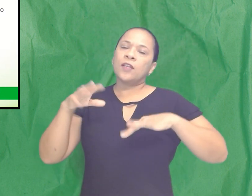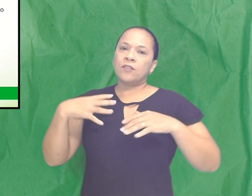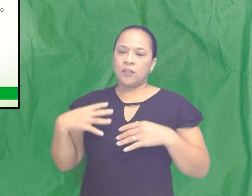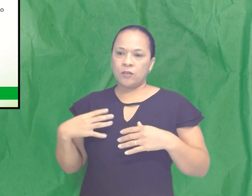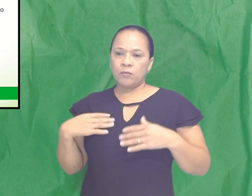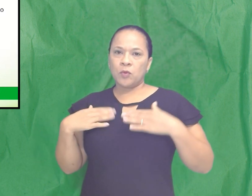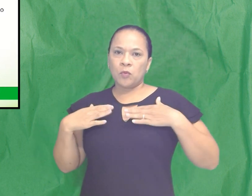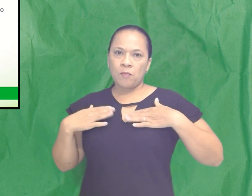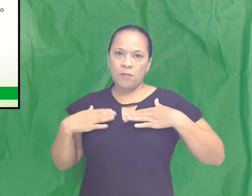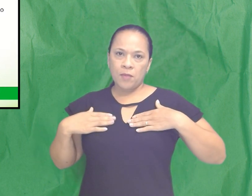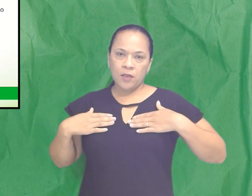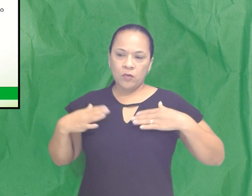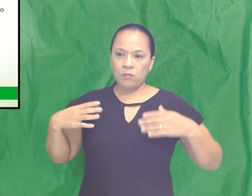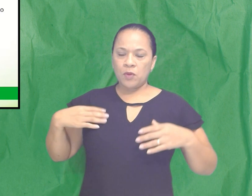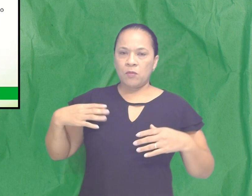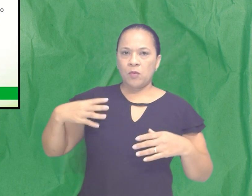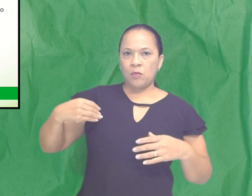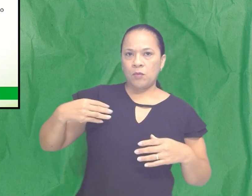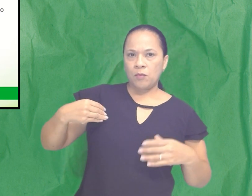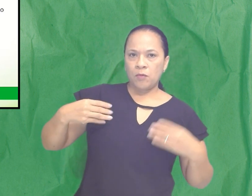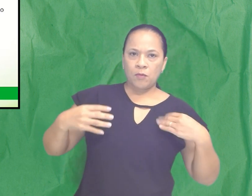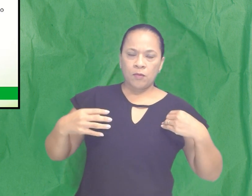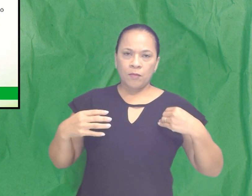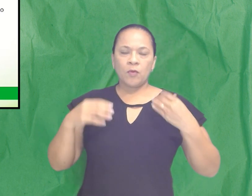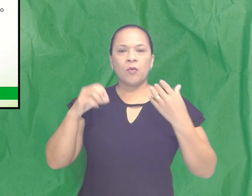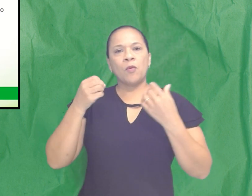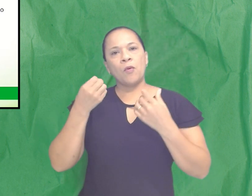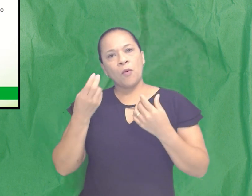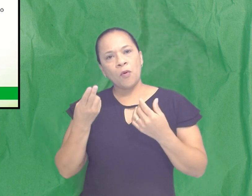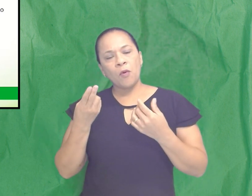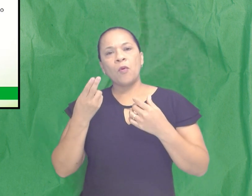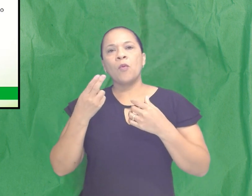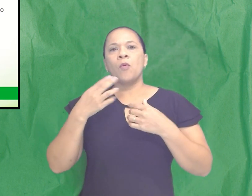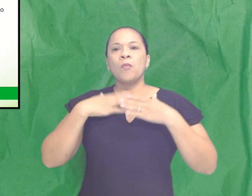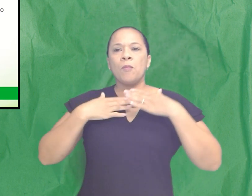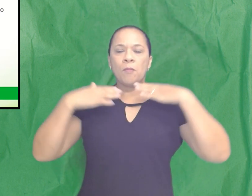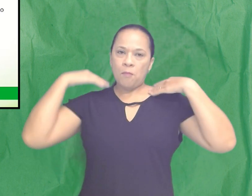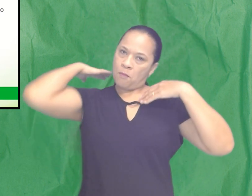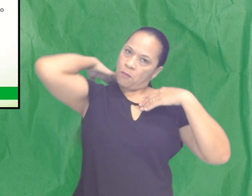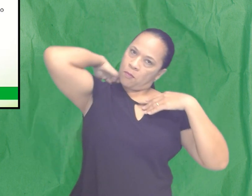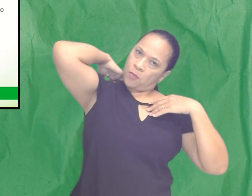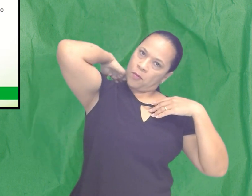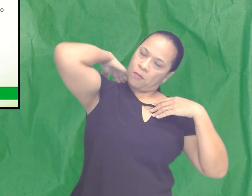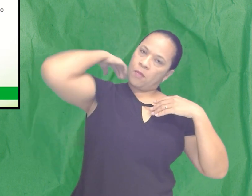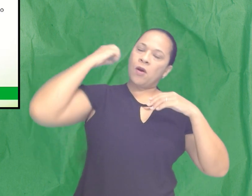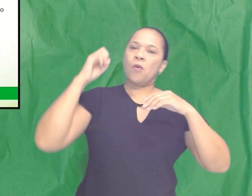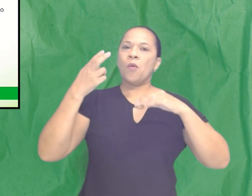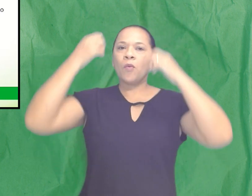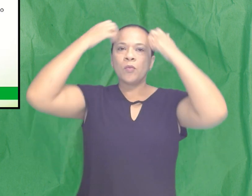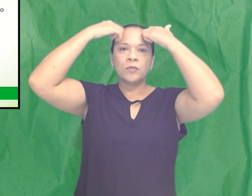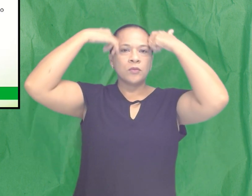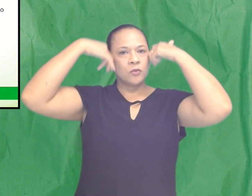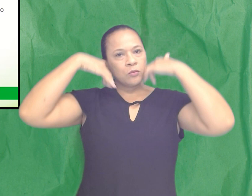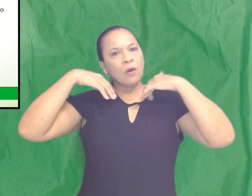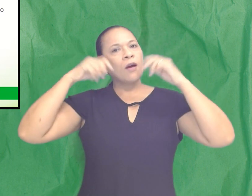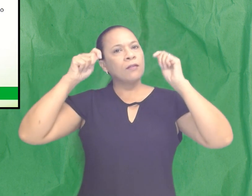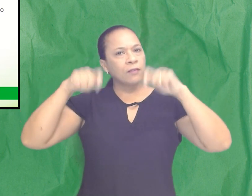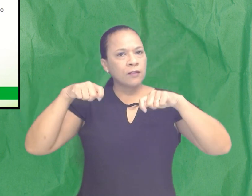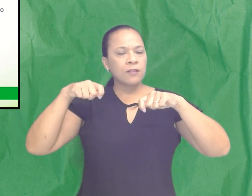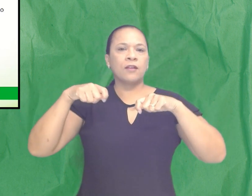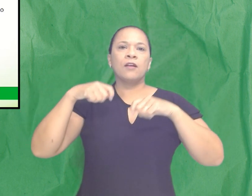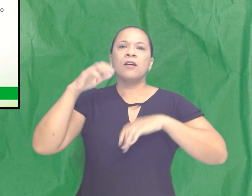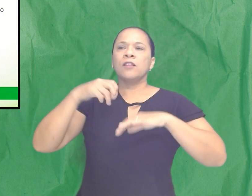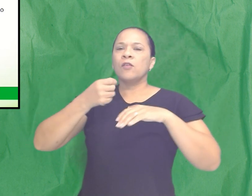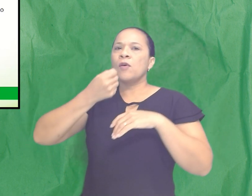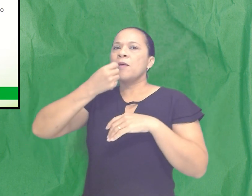glândulas mamárias, pelos pulmões e pelo suor. Quando o fármaco, ele, então, é excretado,